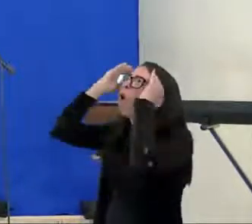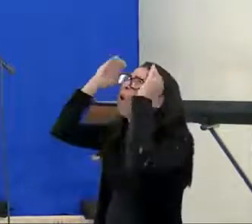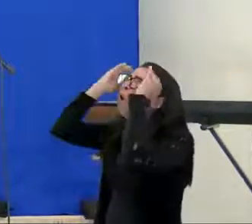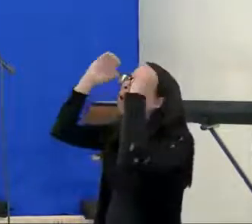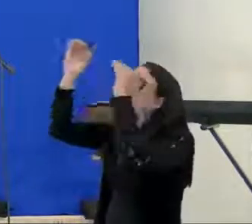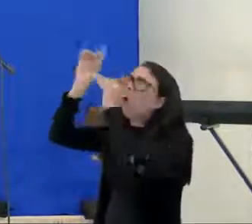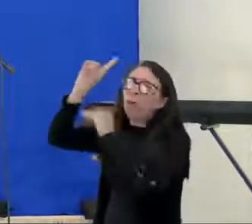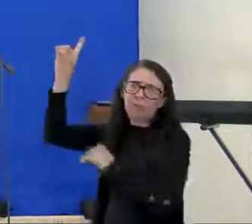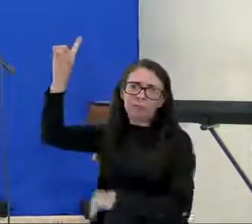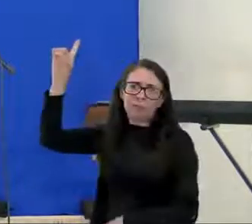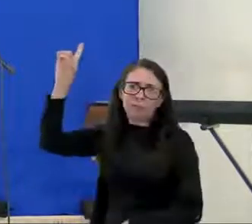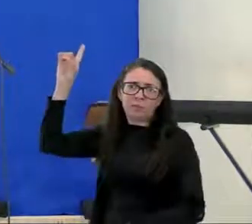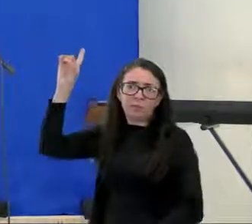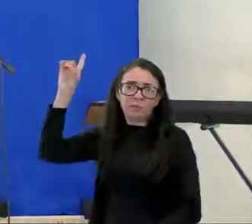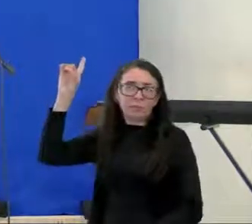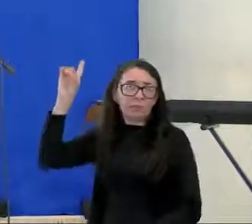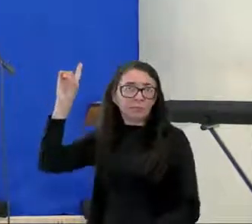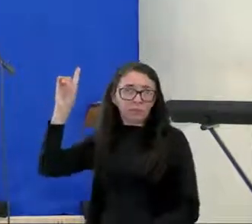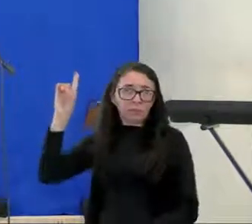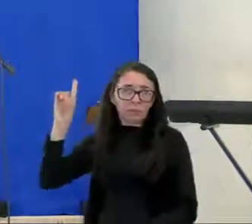Concorda ou não?